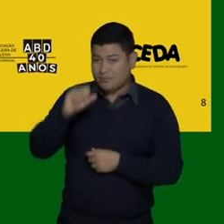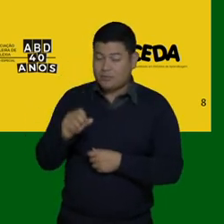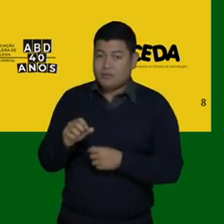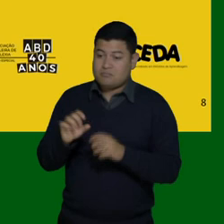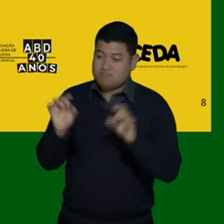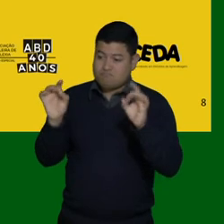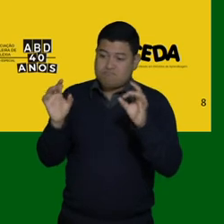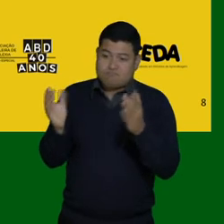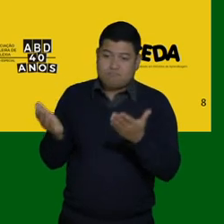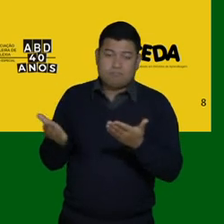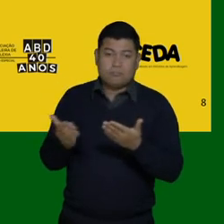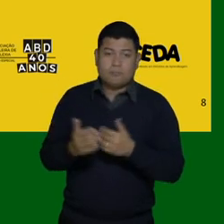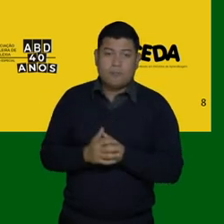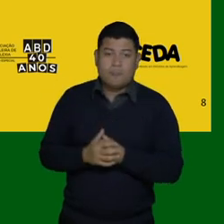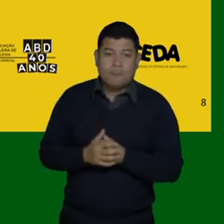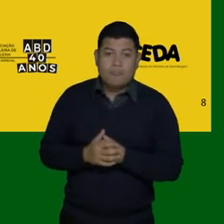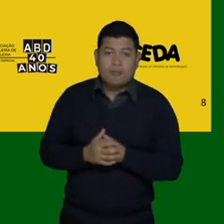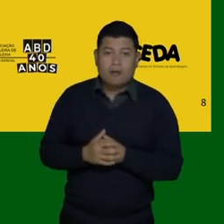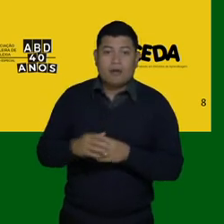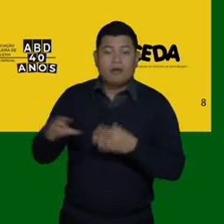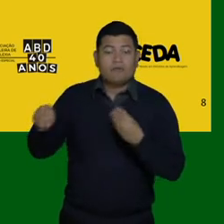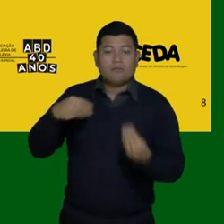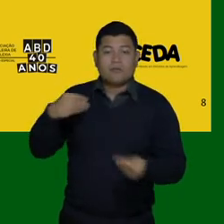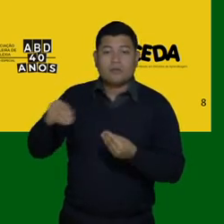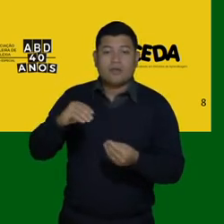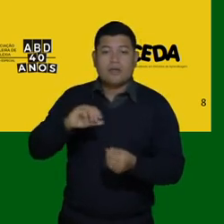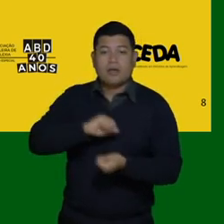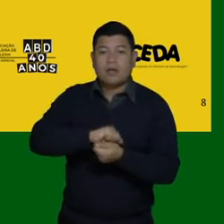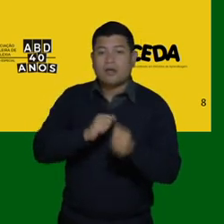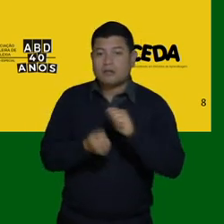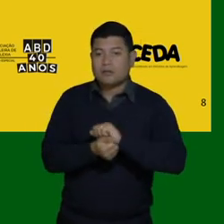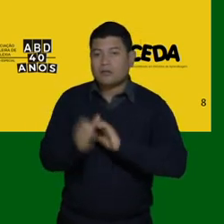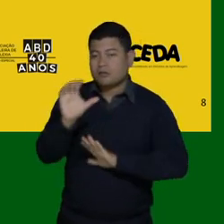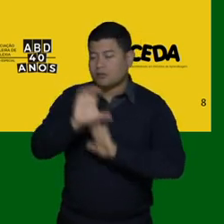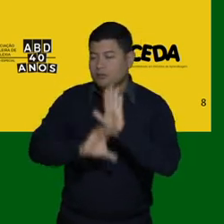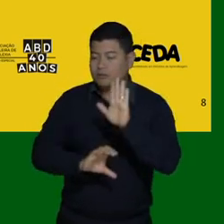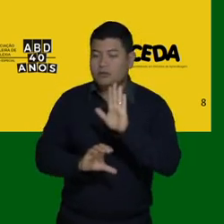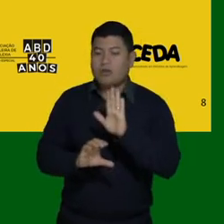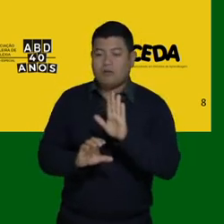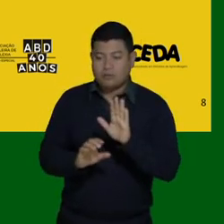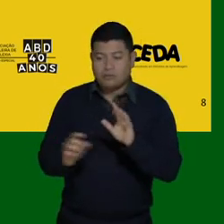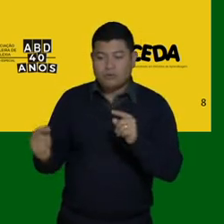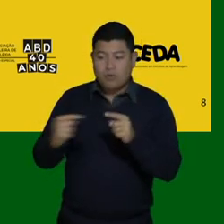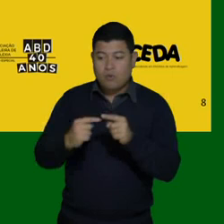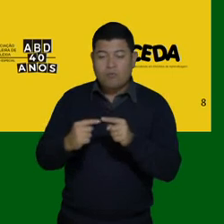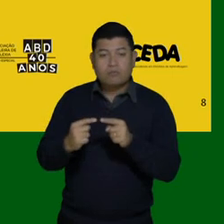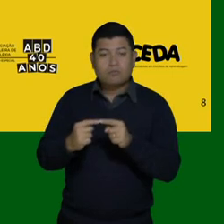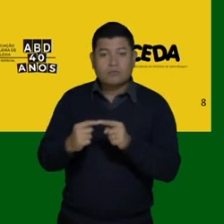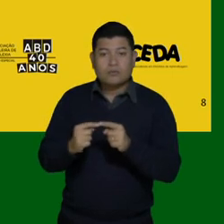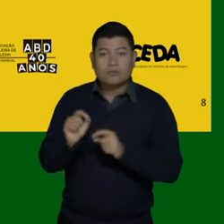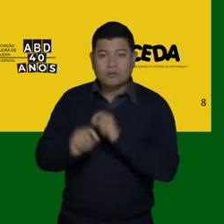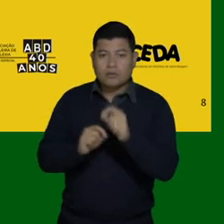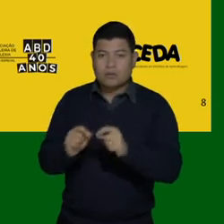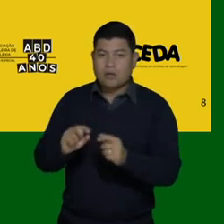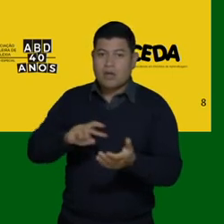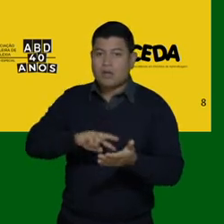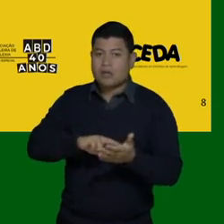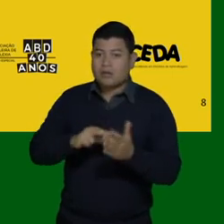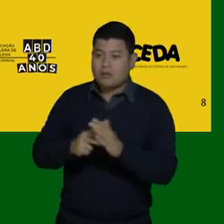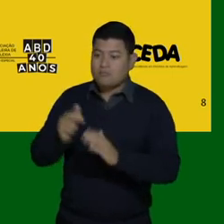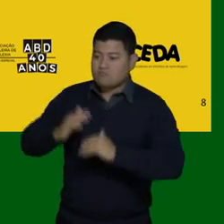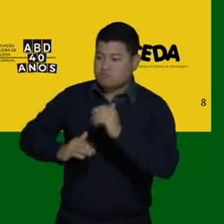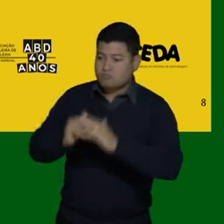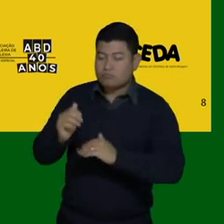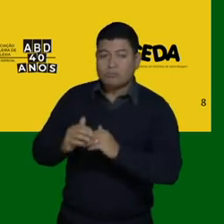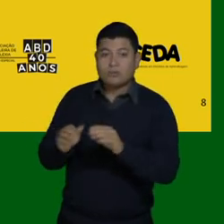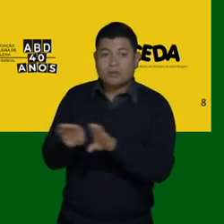isso flexibilizações e adaptações curriculares que considerem o significado prático